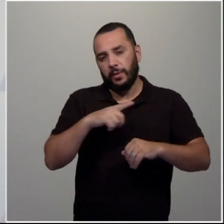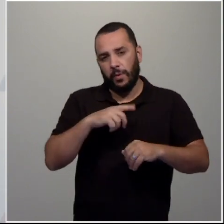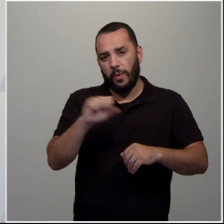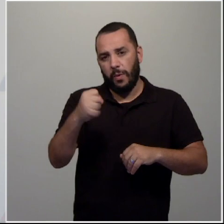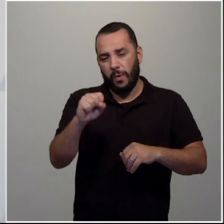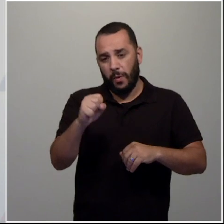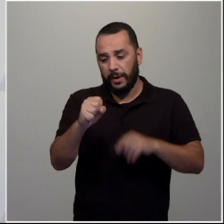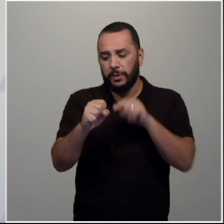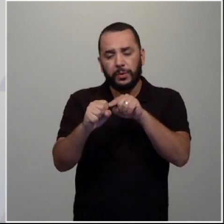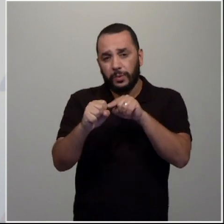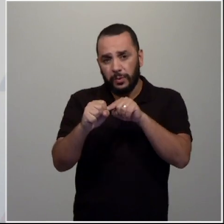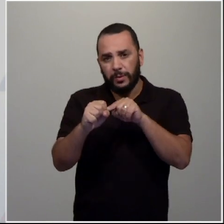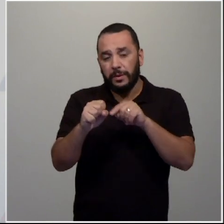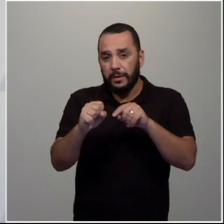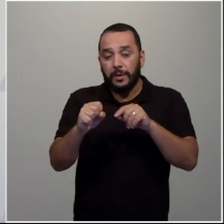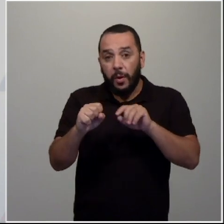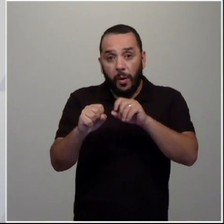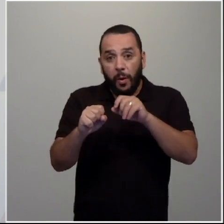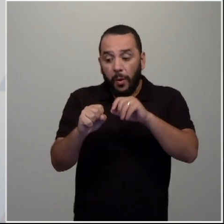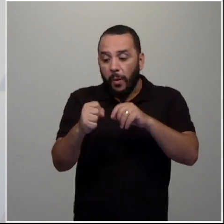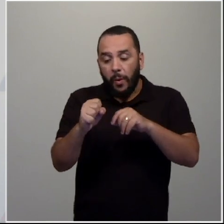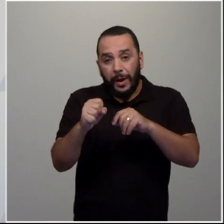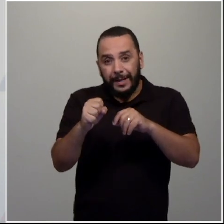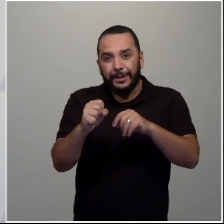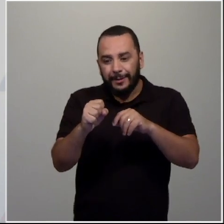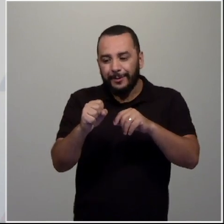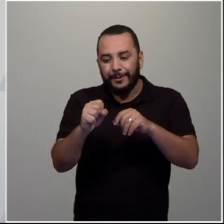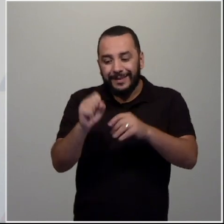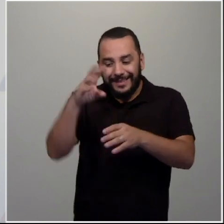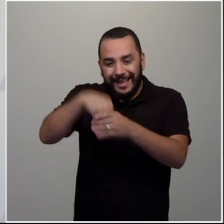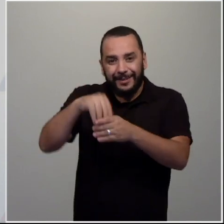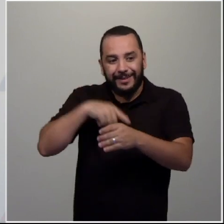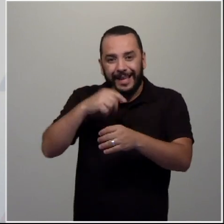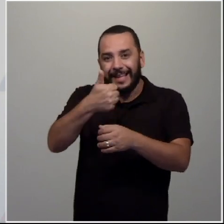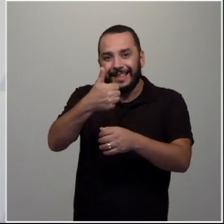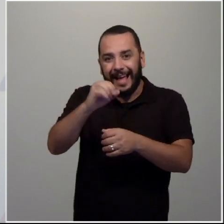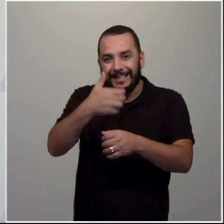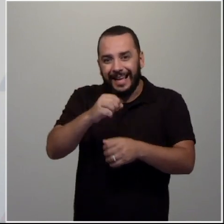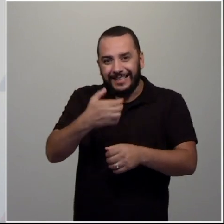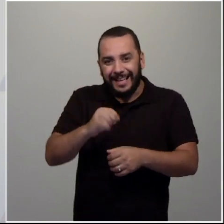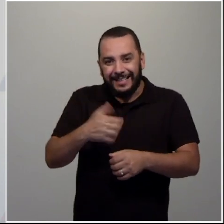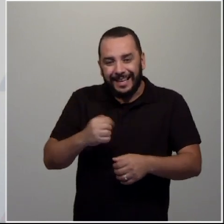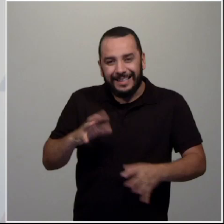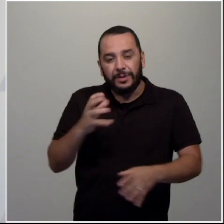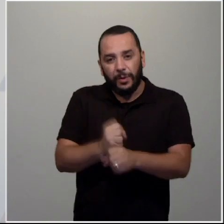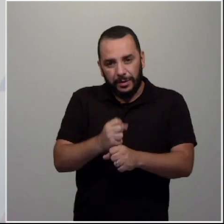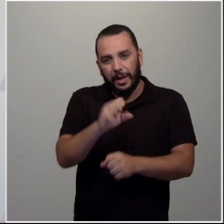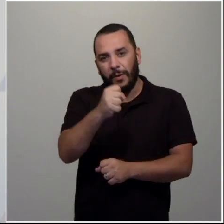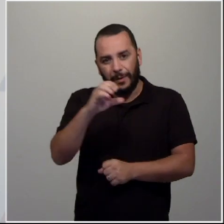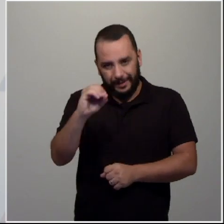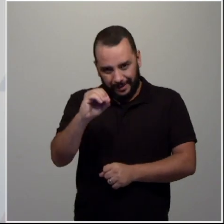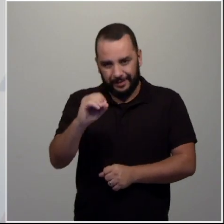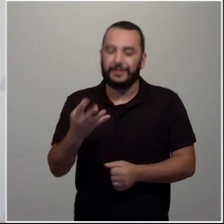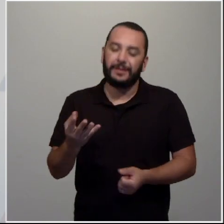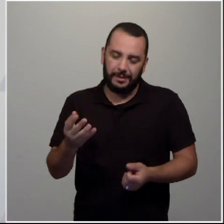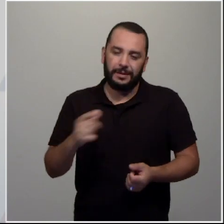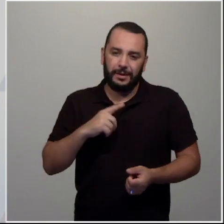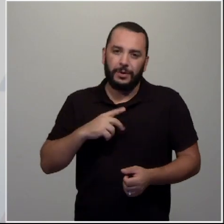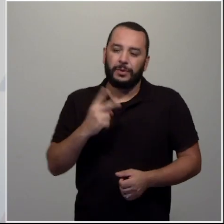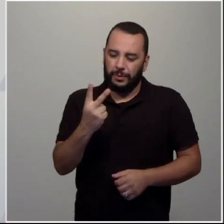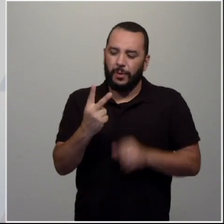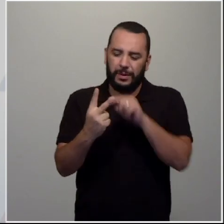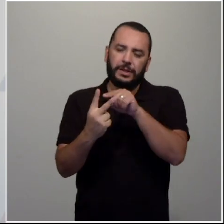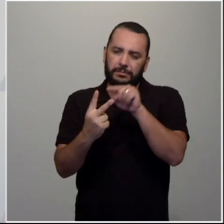8 não é oito unidades e sim oito dezenas aí a gente pode então dizer que é 80 unidades e 12 são